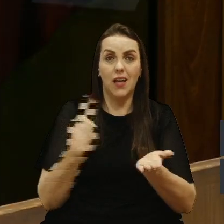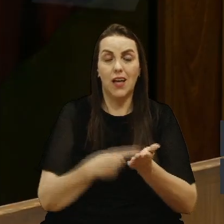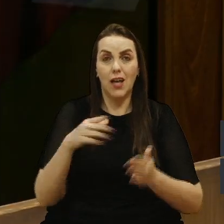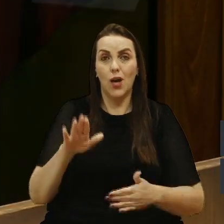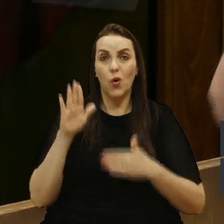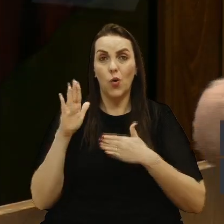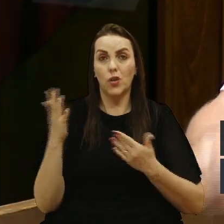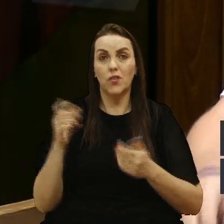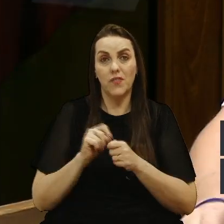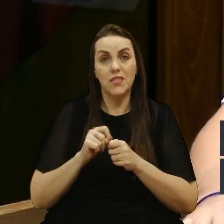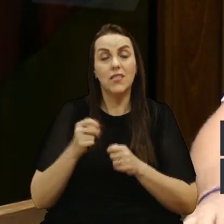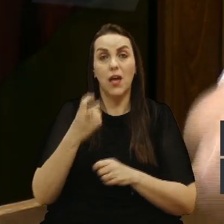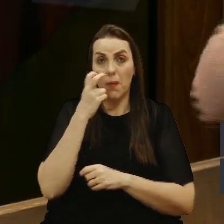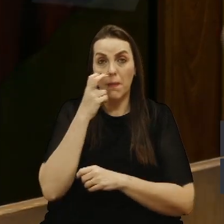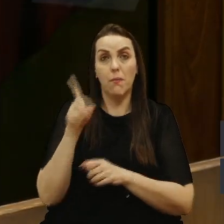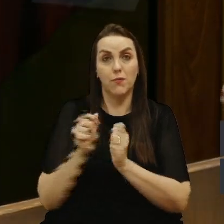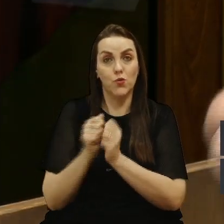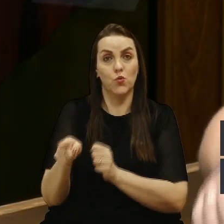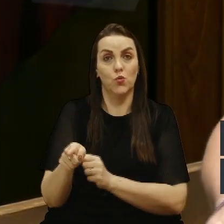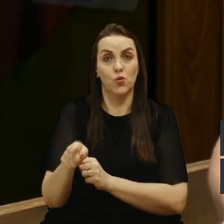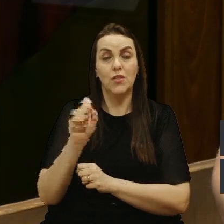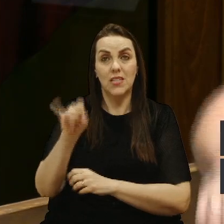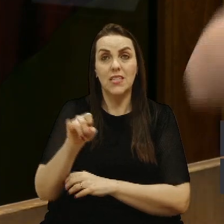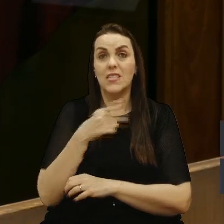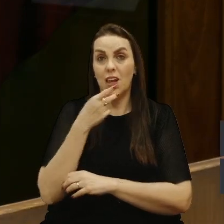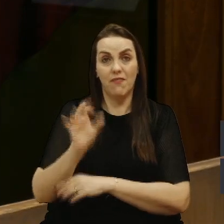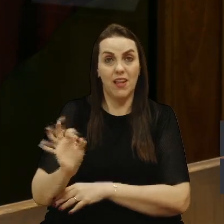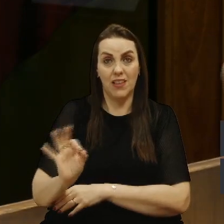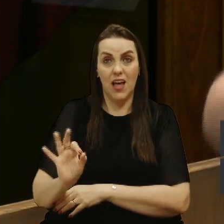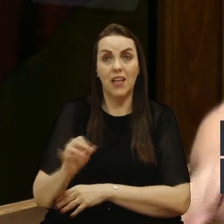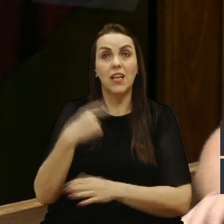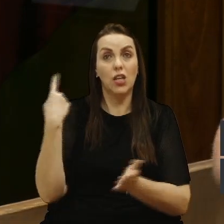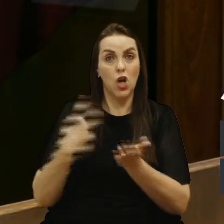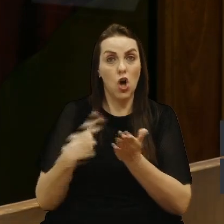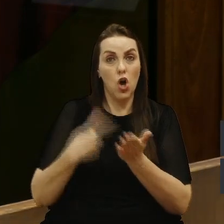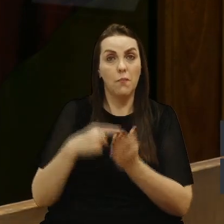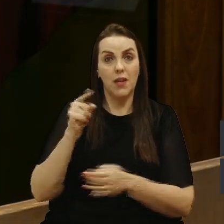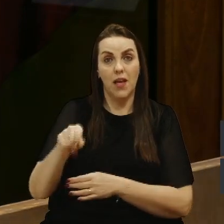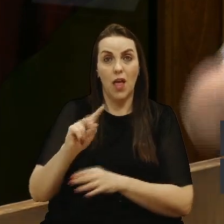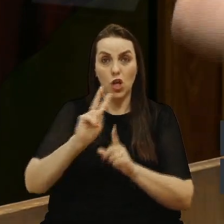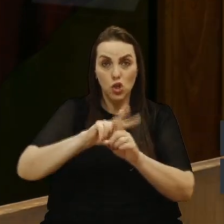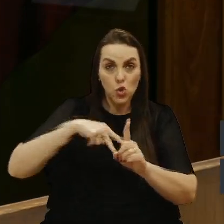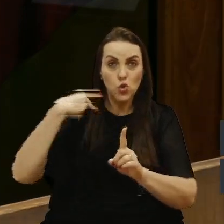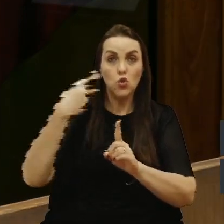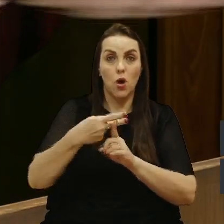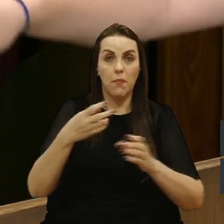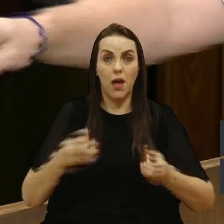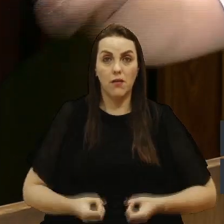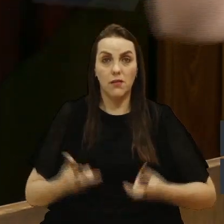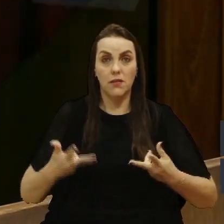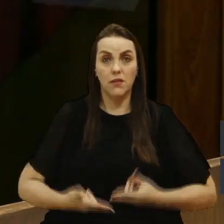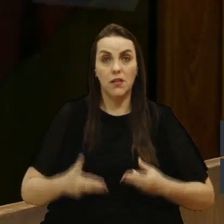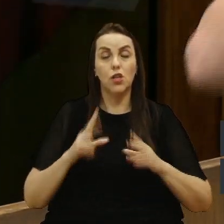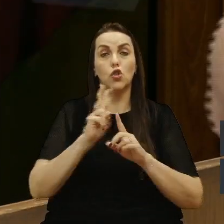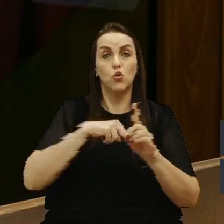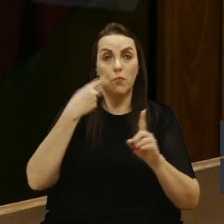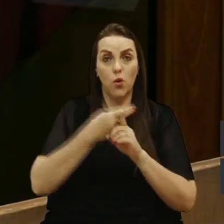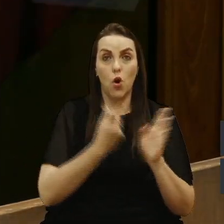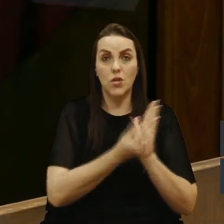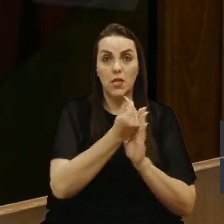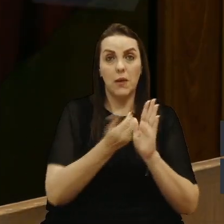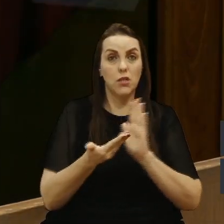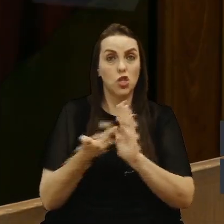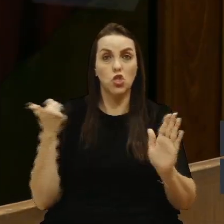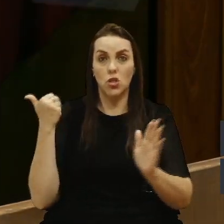fizeram com a vereadora Andressa Malma. Se ela não fala, eu falo. Eles combinaram com ela que iam dobrar o valor da castração, eles dobraram no orçamento, no outro dia tiraram a